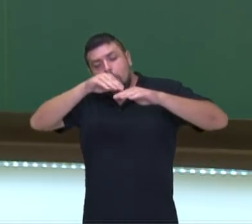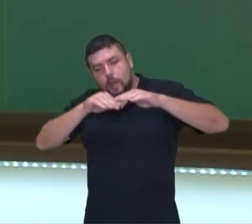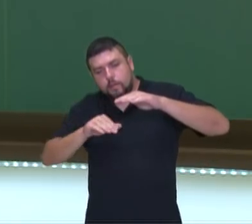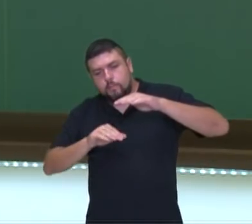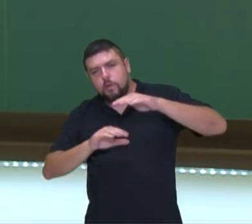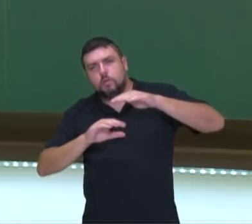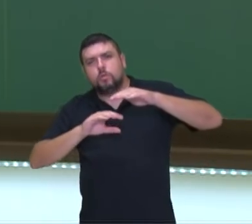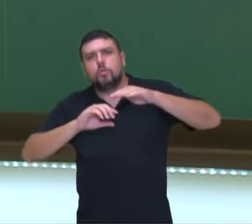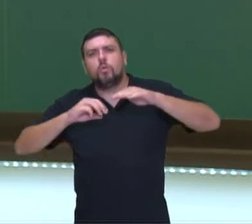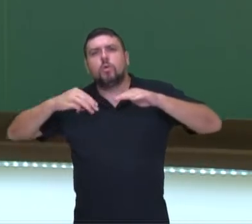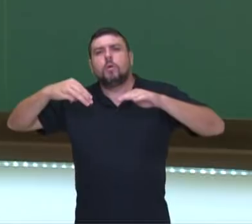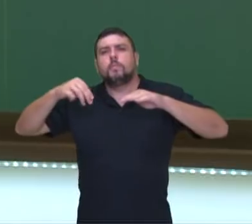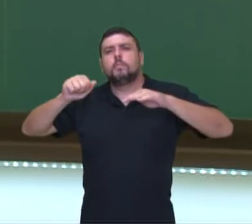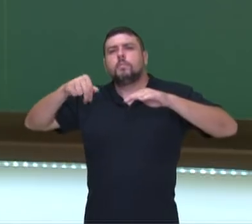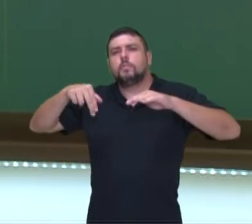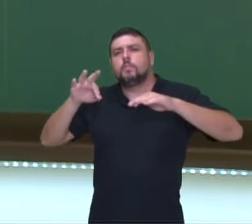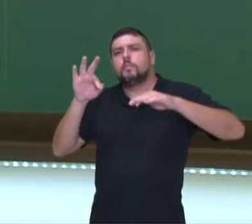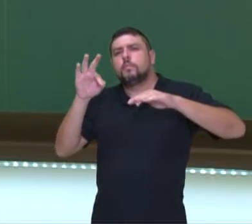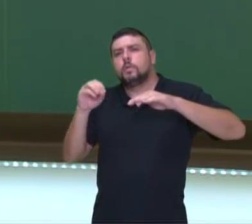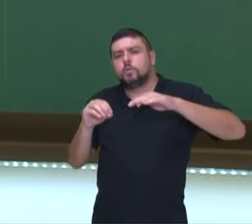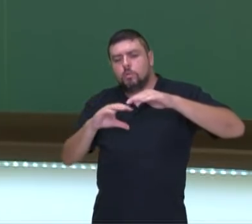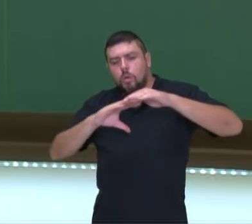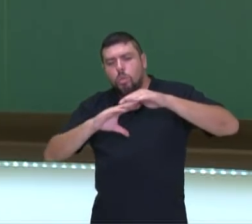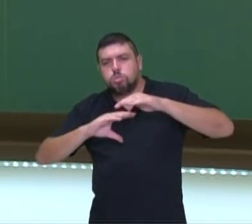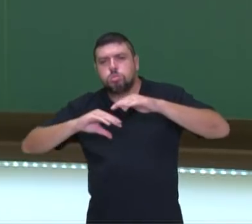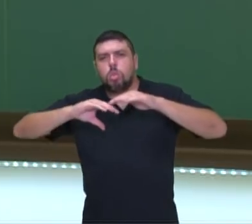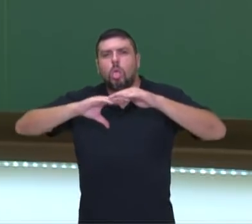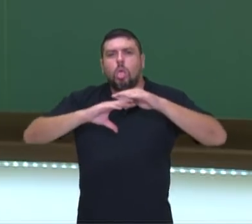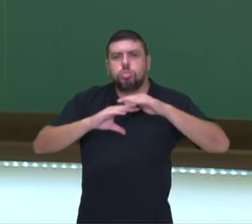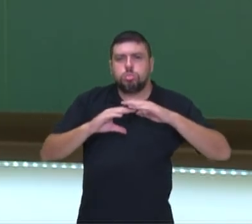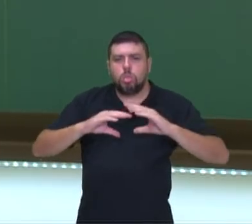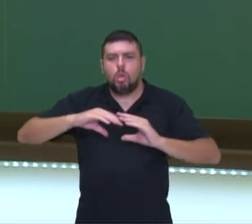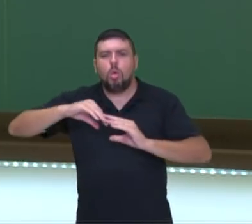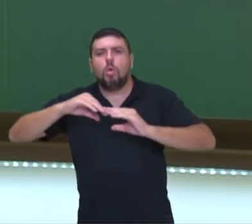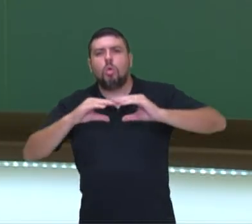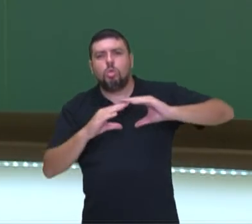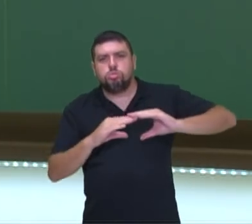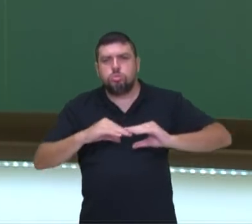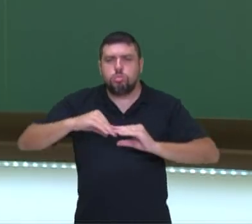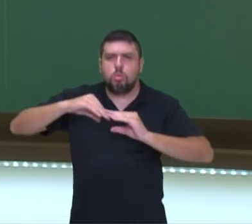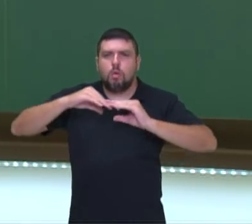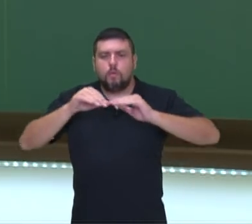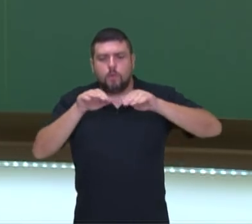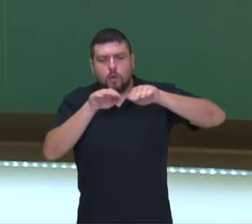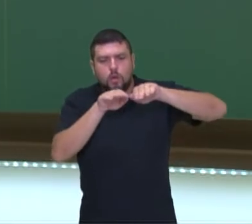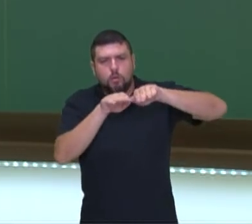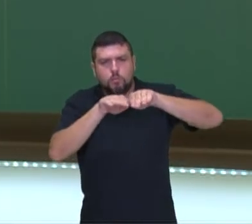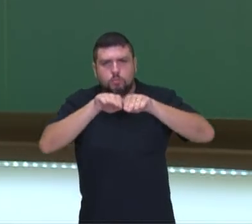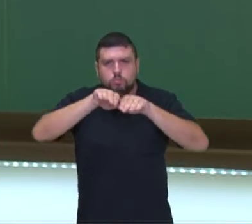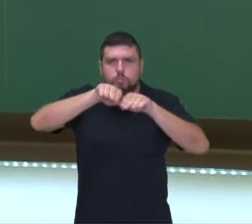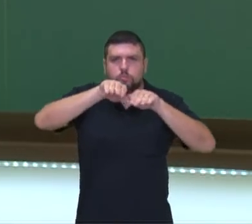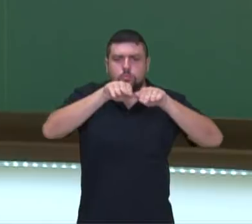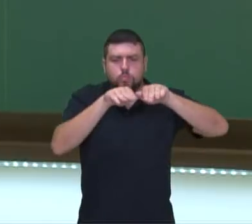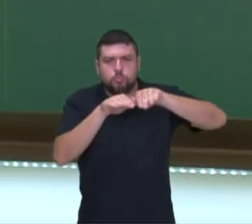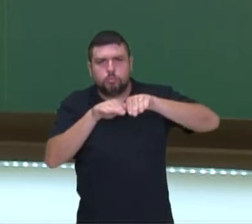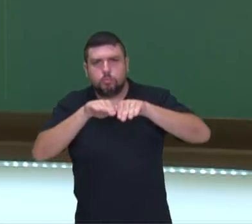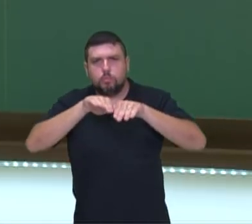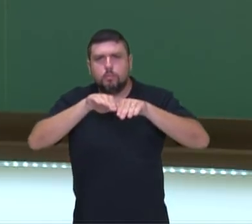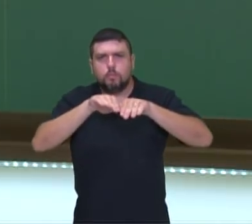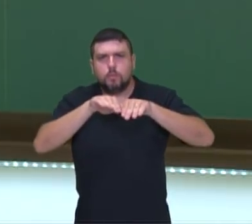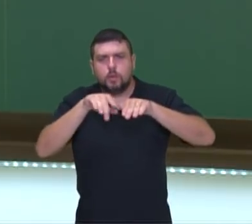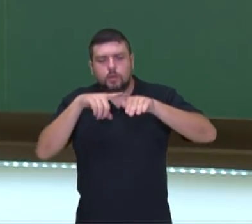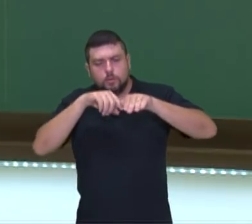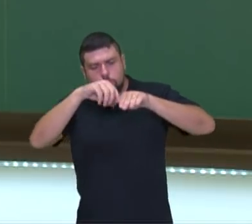mais pastoso e desliza. Então a crosta, ela se move sob